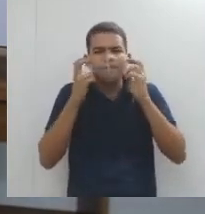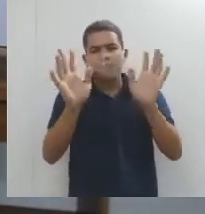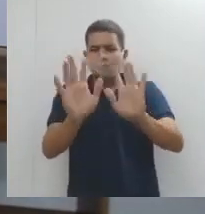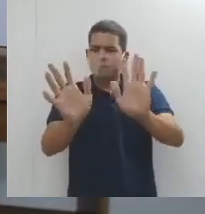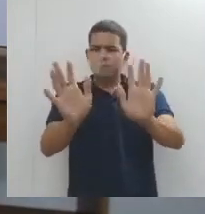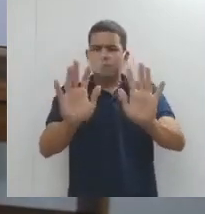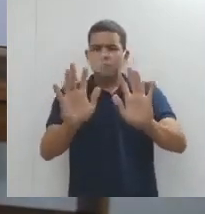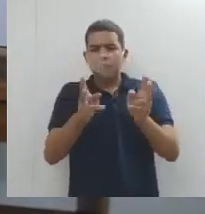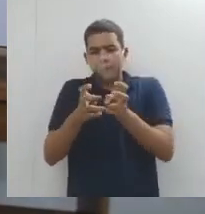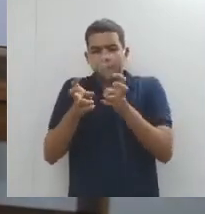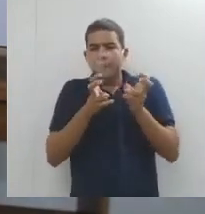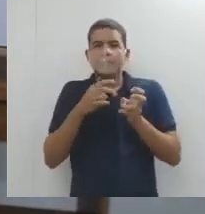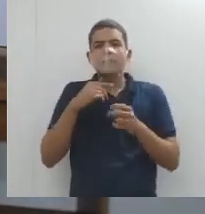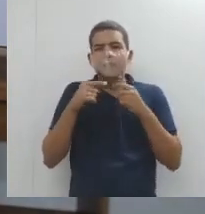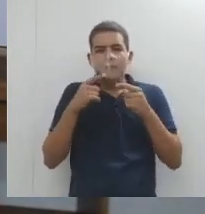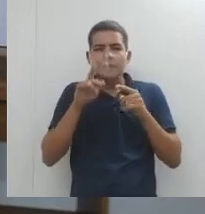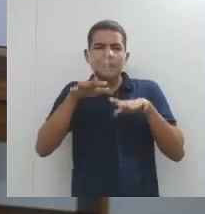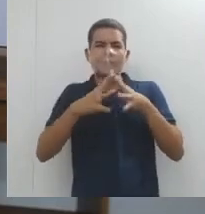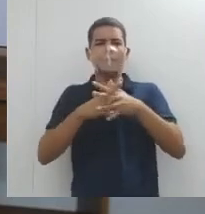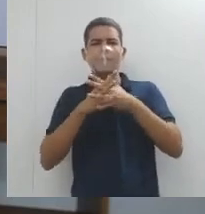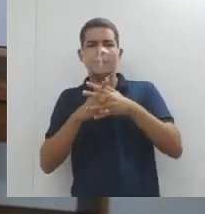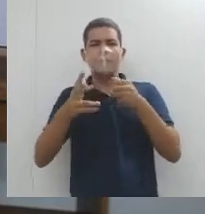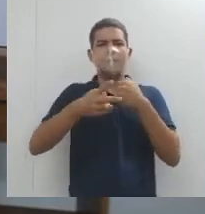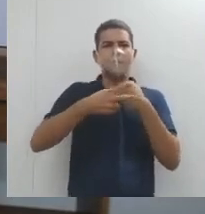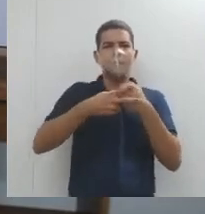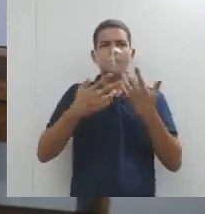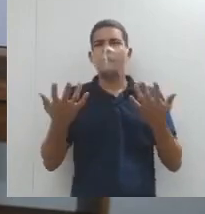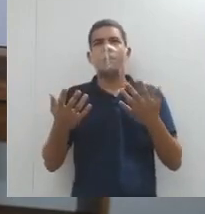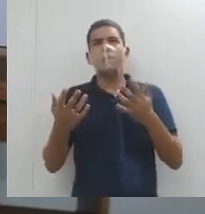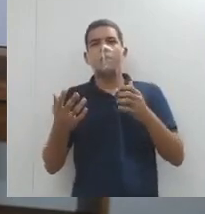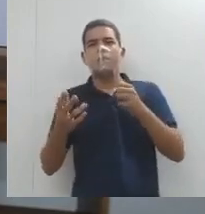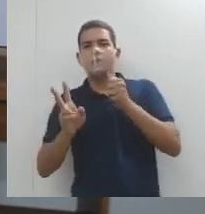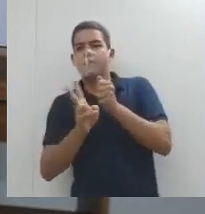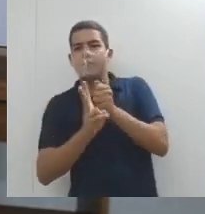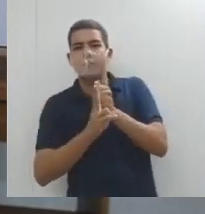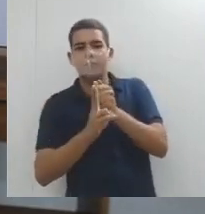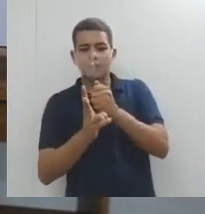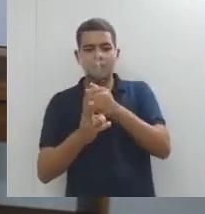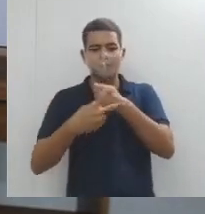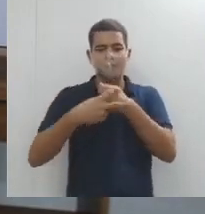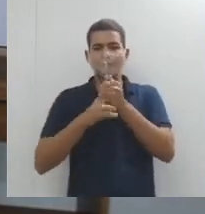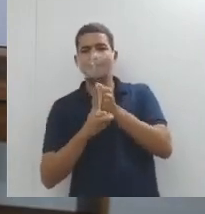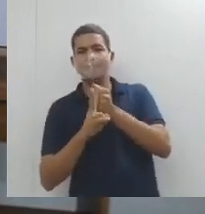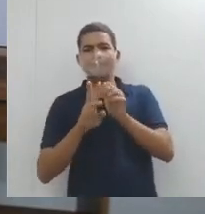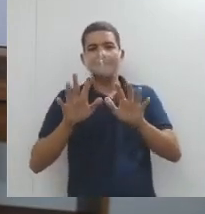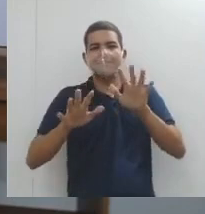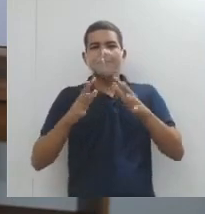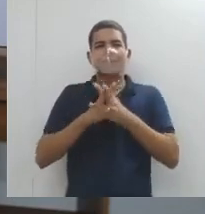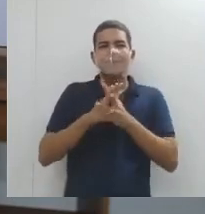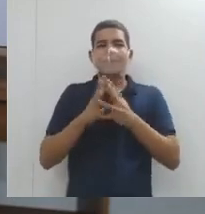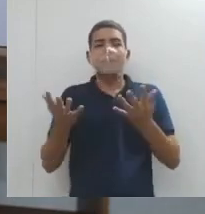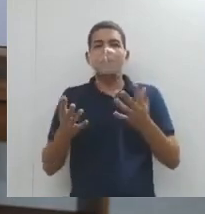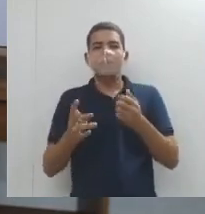você não consegue perceber, se você confunde verbo com advérbio, tá certo? Com um verbo com uma